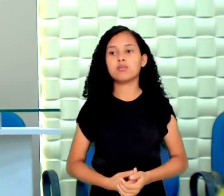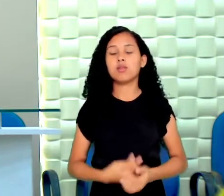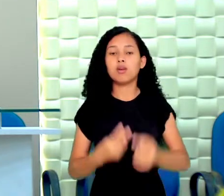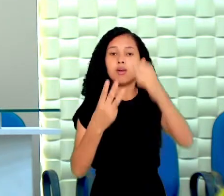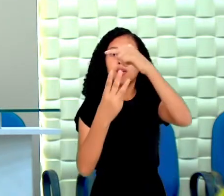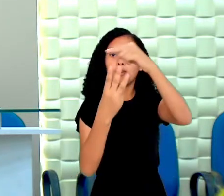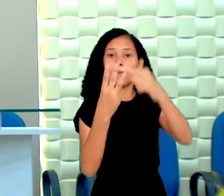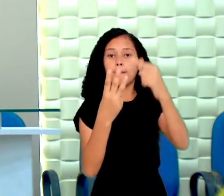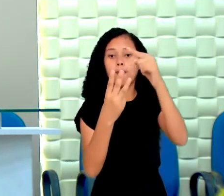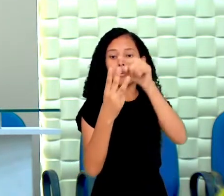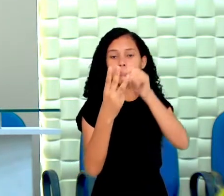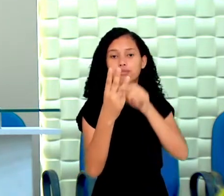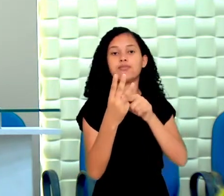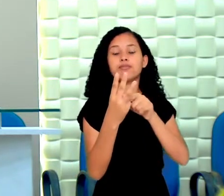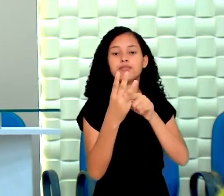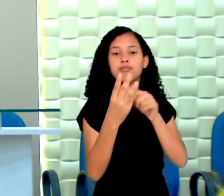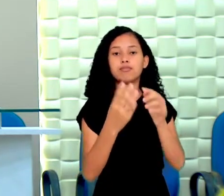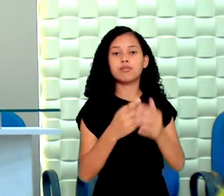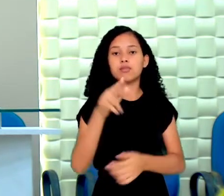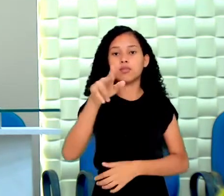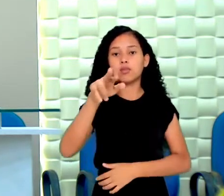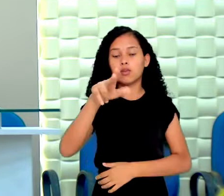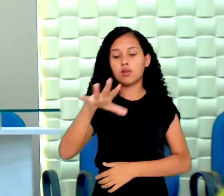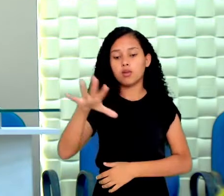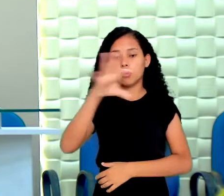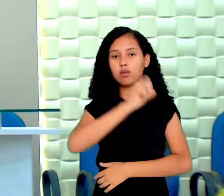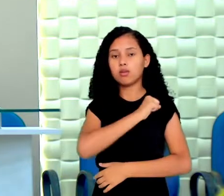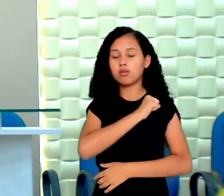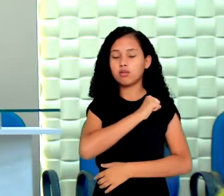Amém. Amados irmãos,